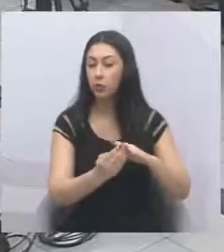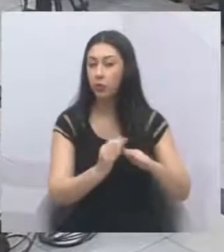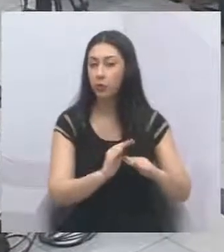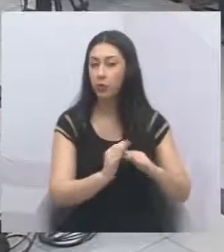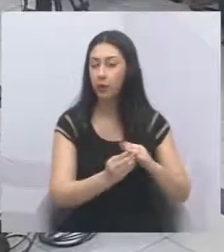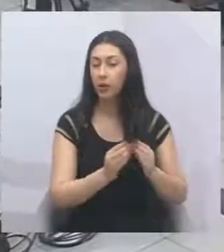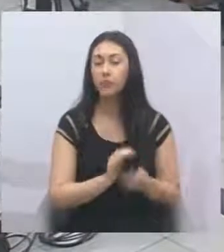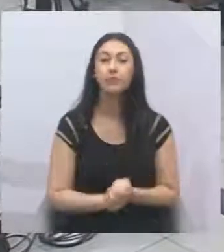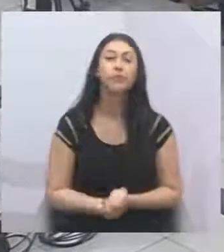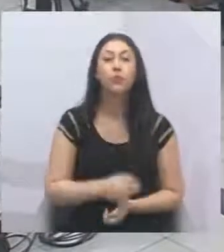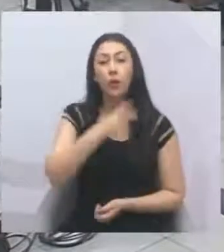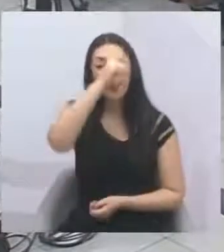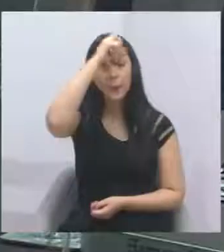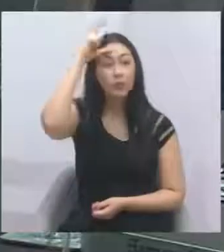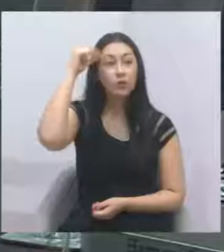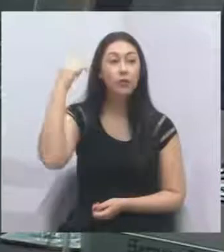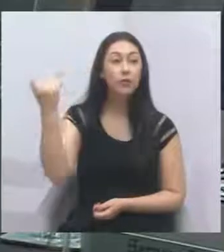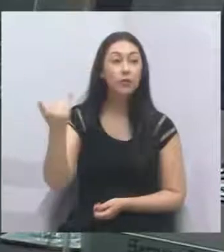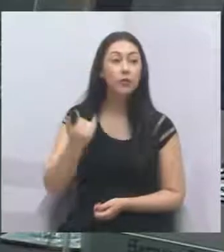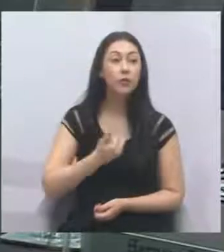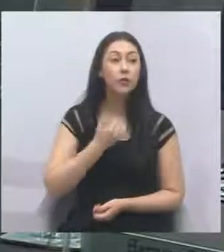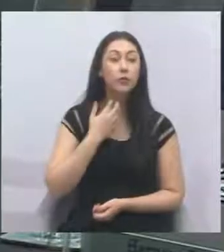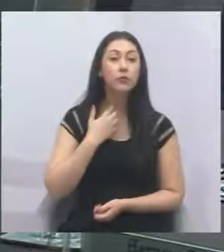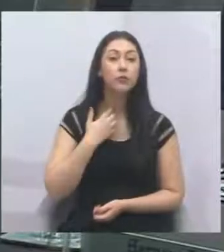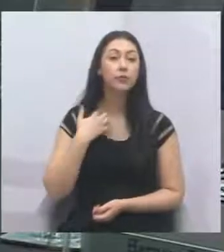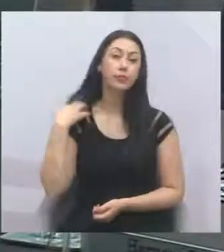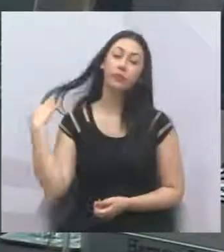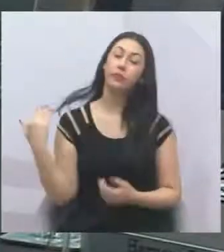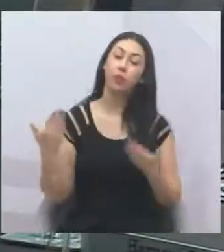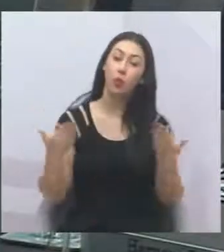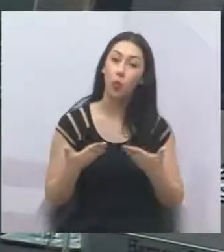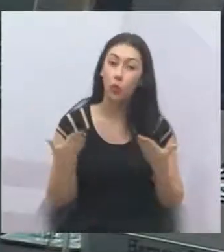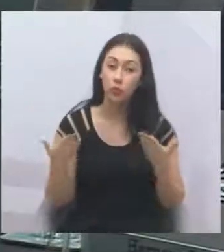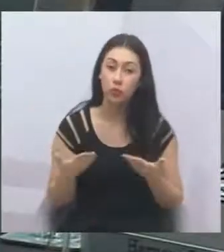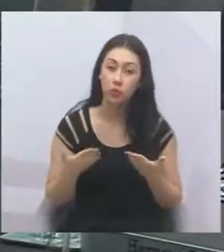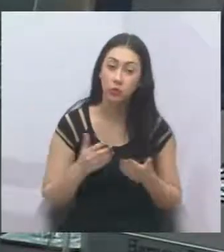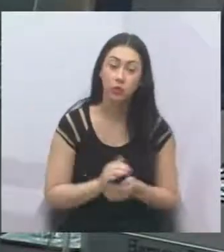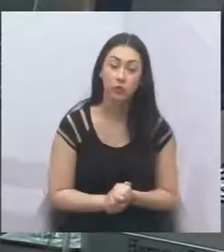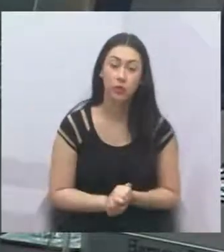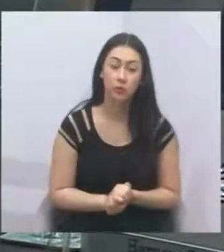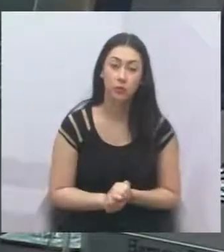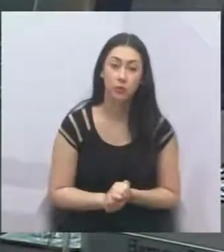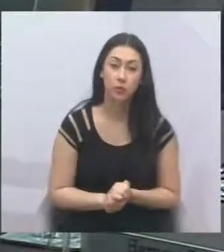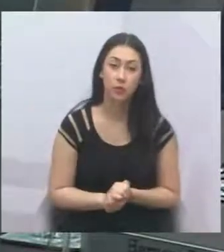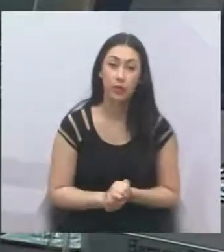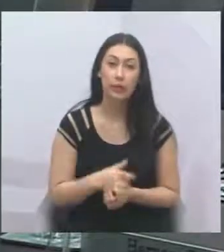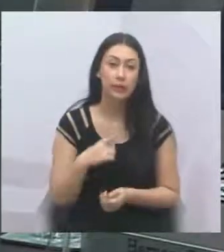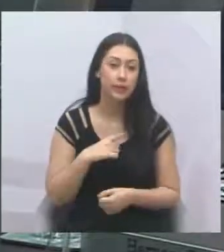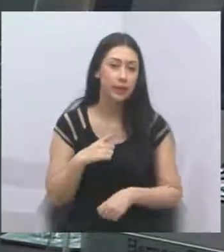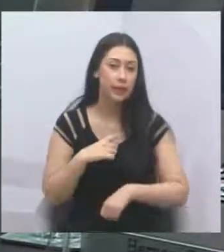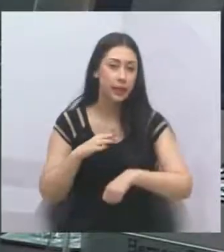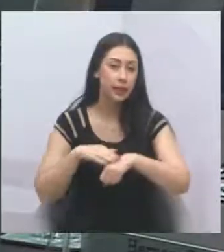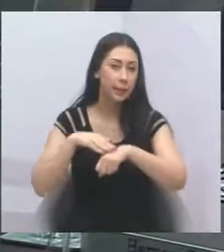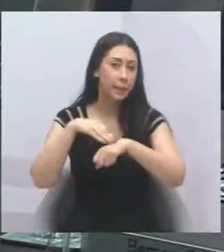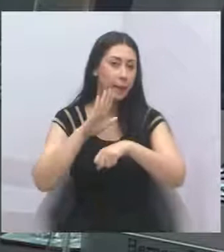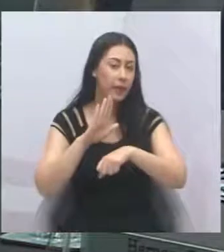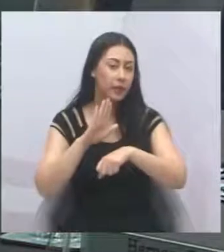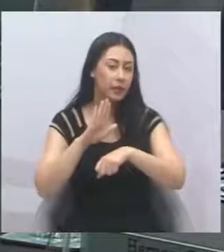da prefeitura de ontem, Valmir, fala que a partir de hoje estão aumentando,